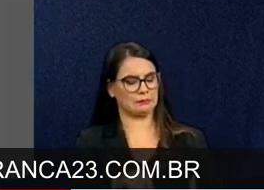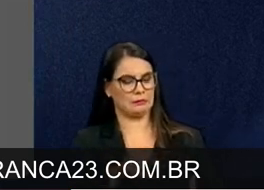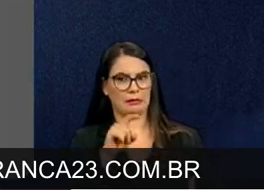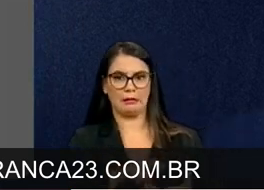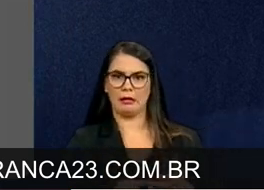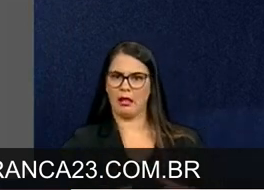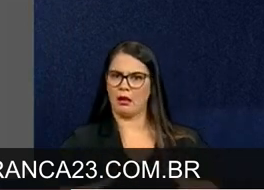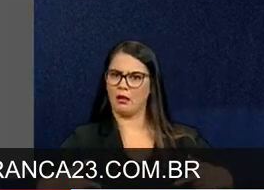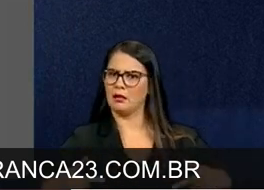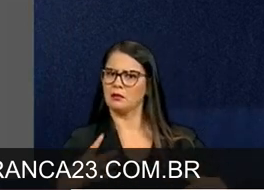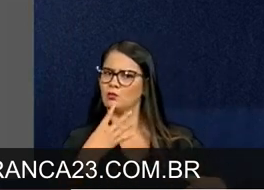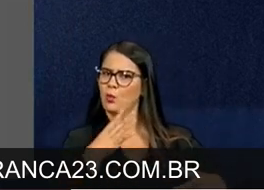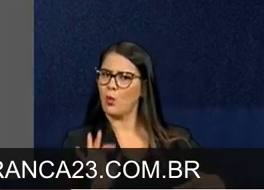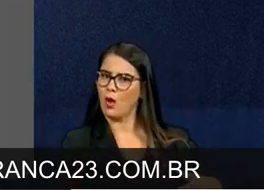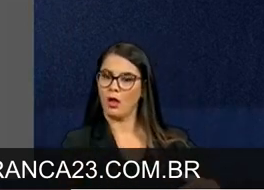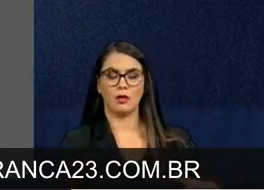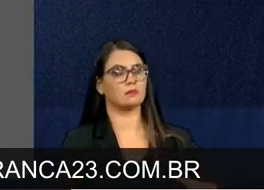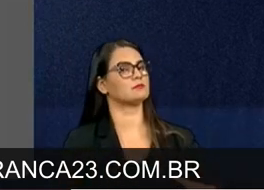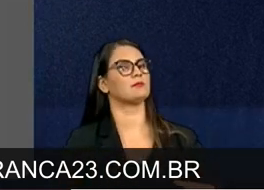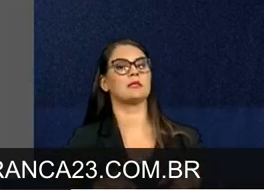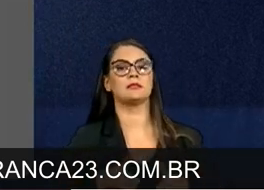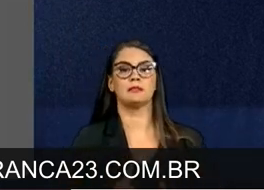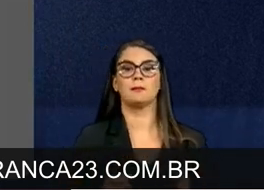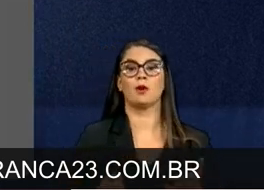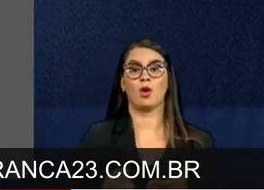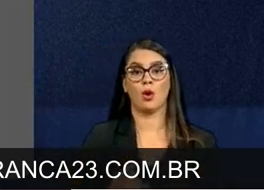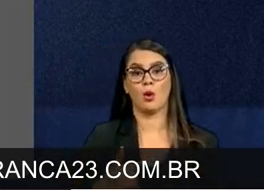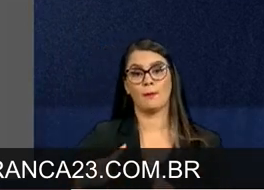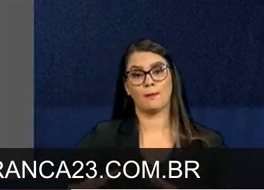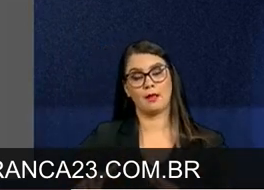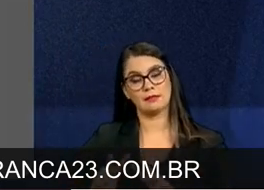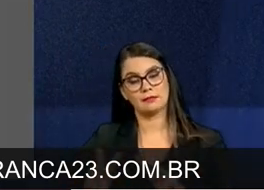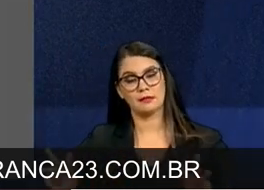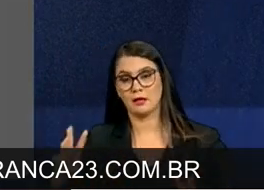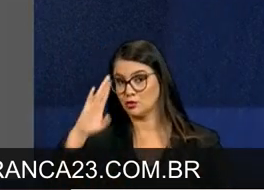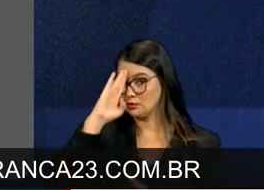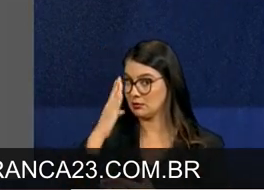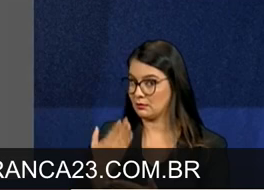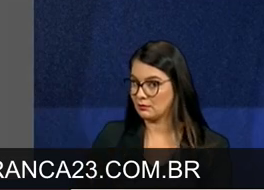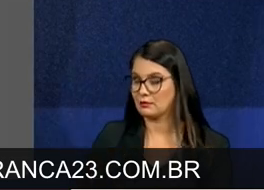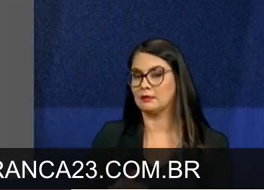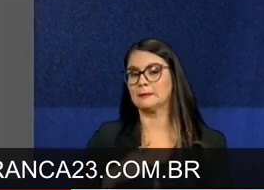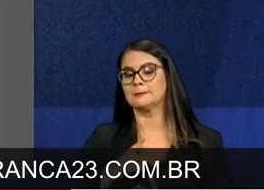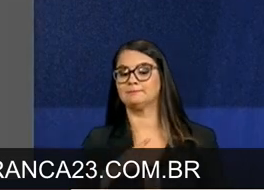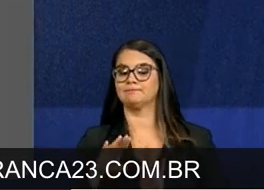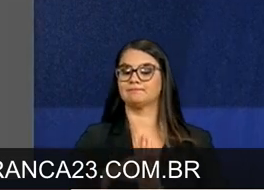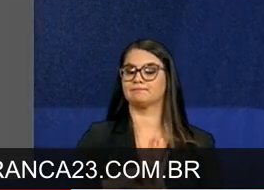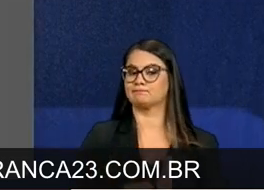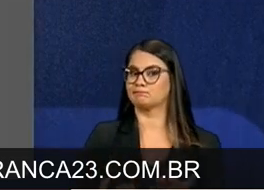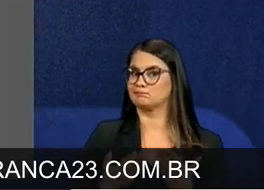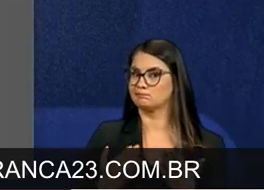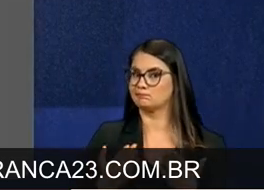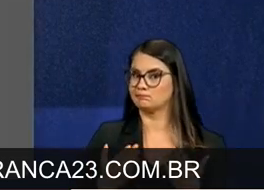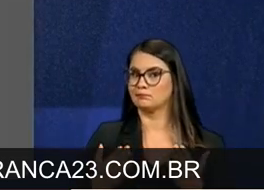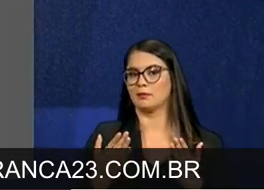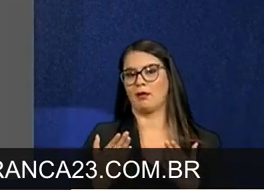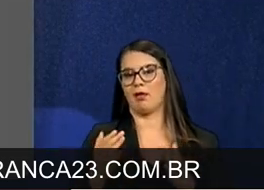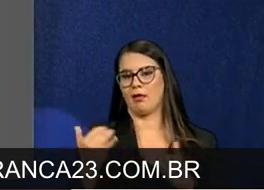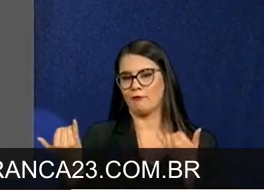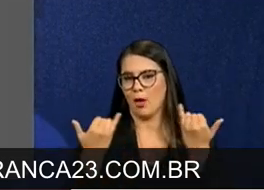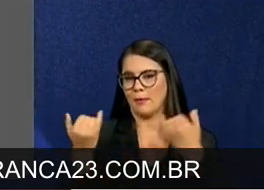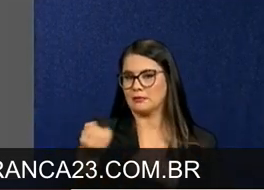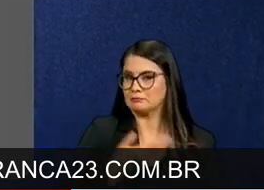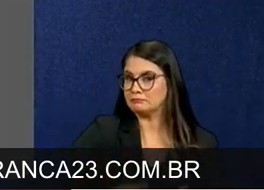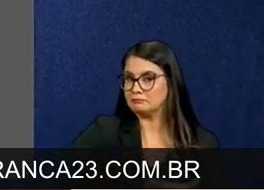links desconhecidos, sempre comprar em sites confiáveis e ter mais critério para compartilhar informações pelas